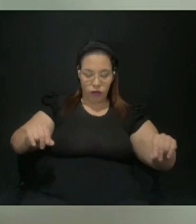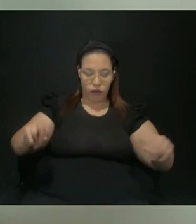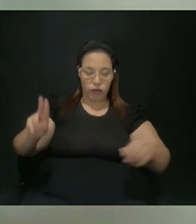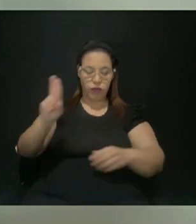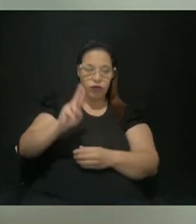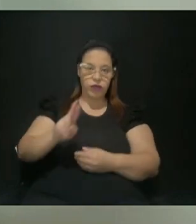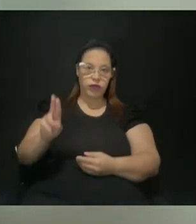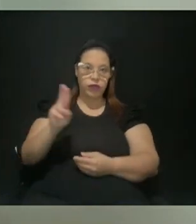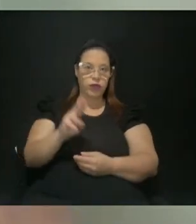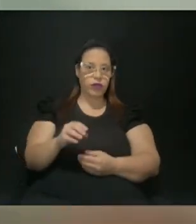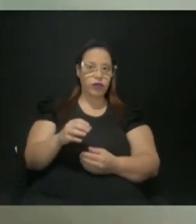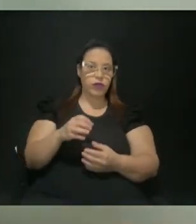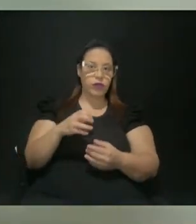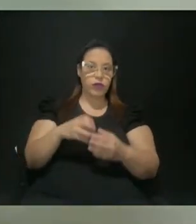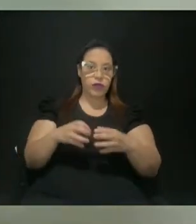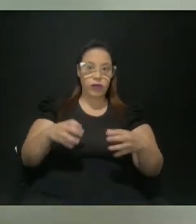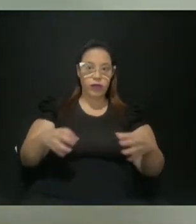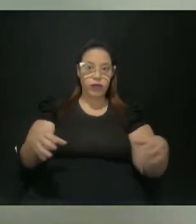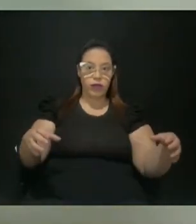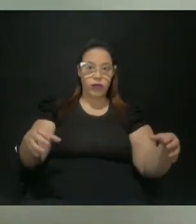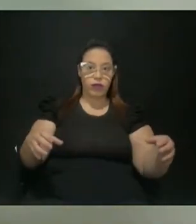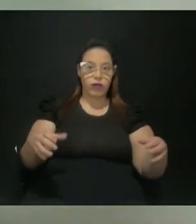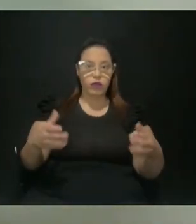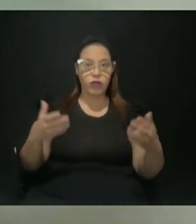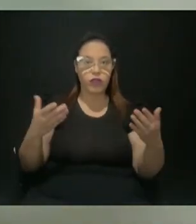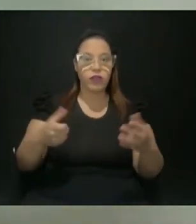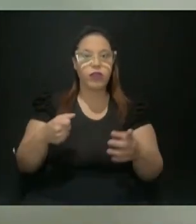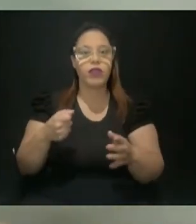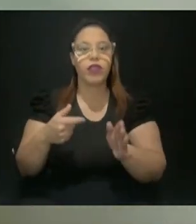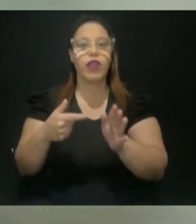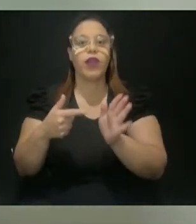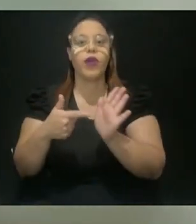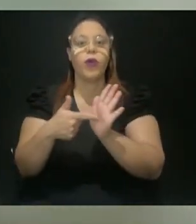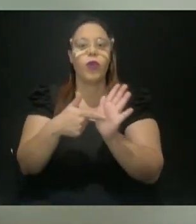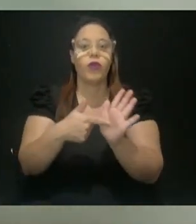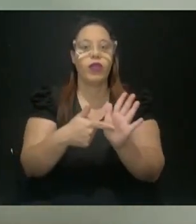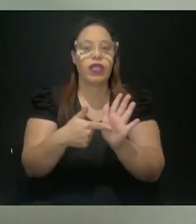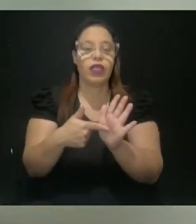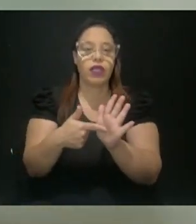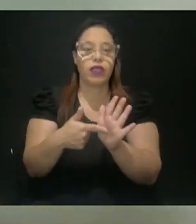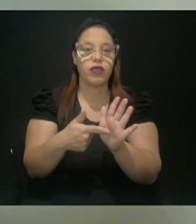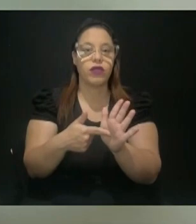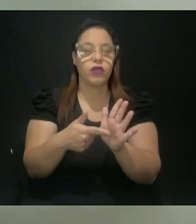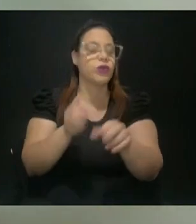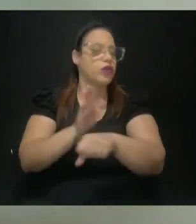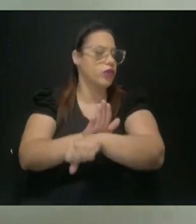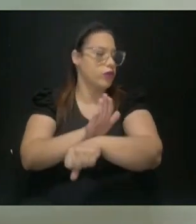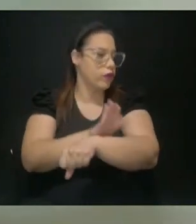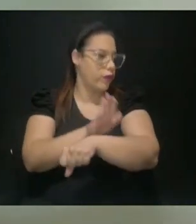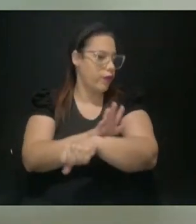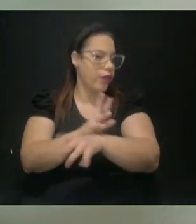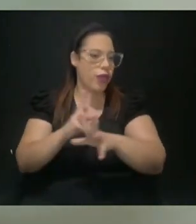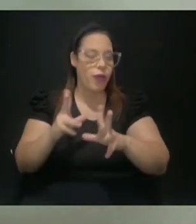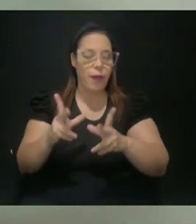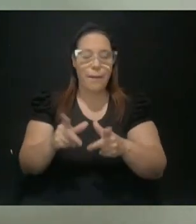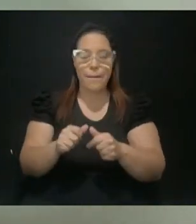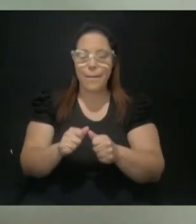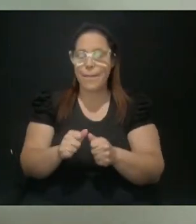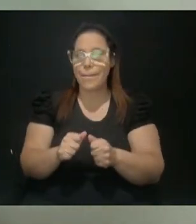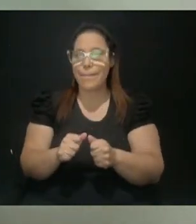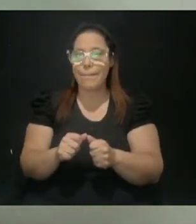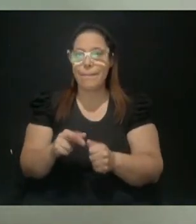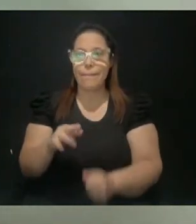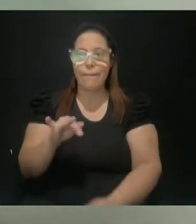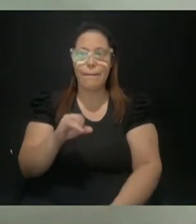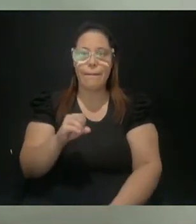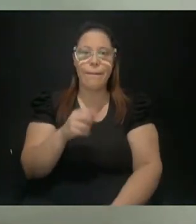componentes ali que já tem comprovação científica que ajuda muito, né, na retenção de nutrientes, de água.